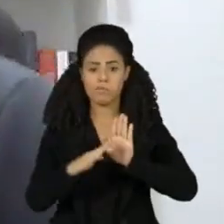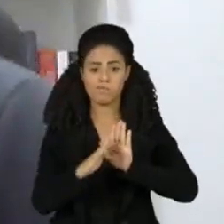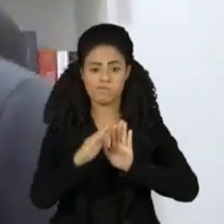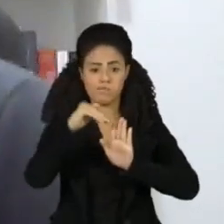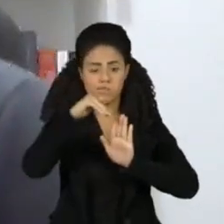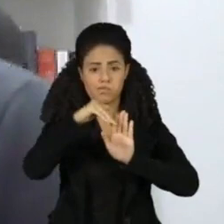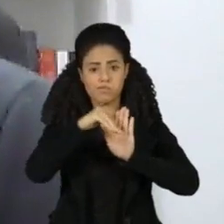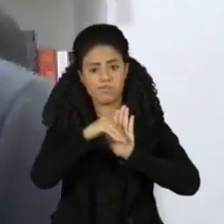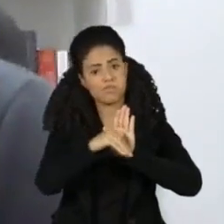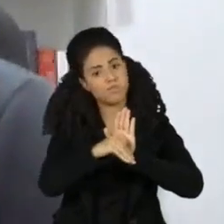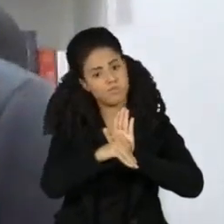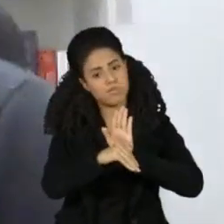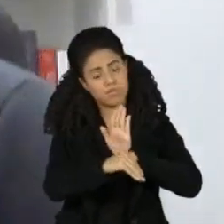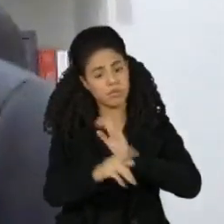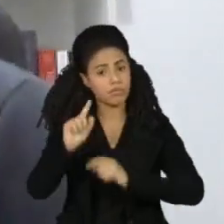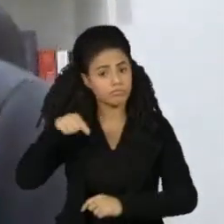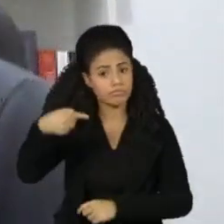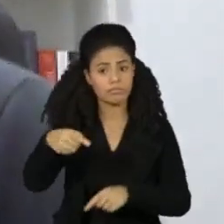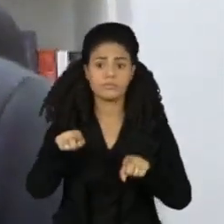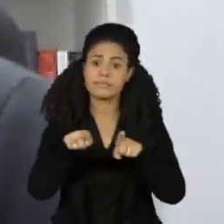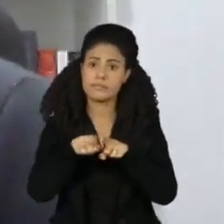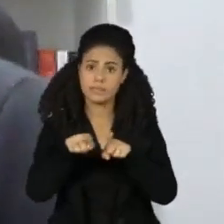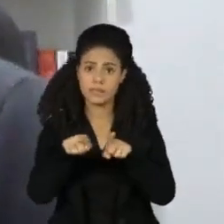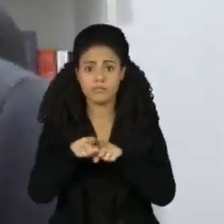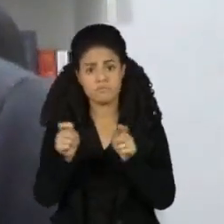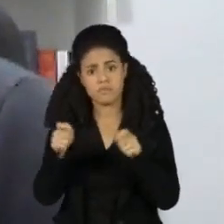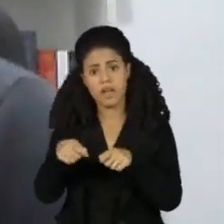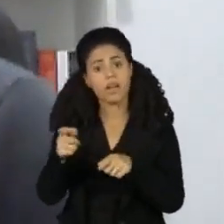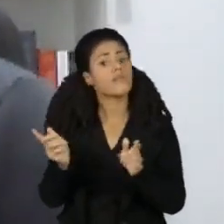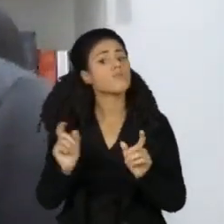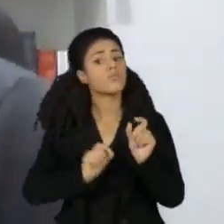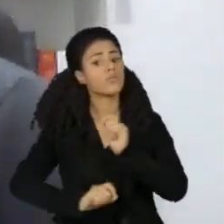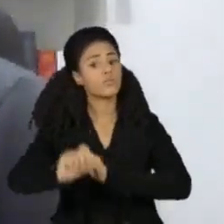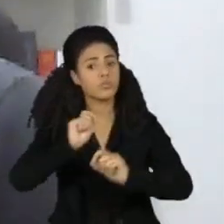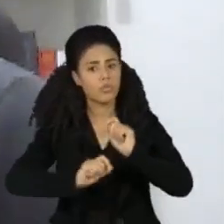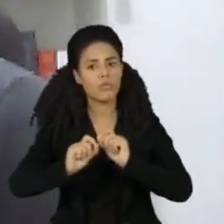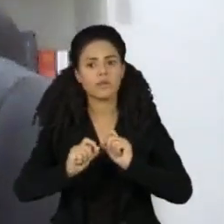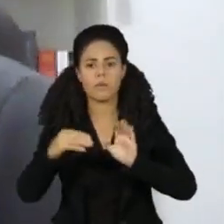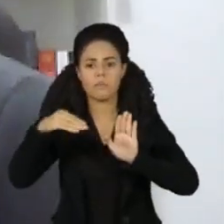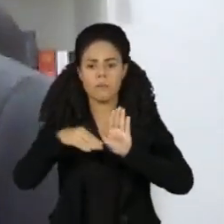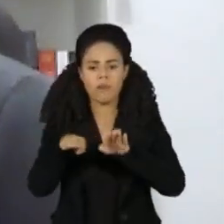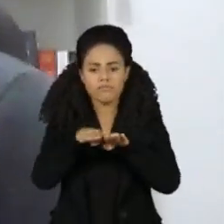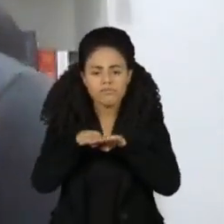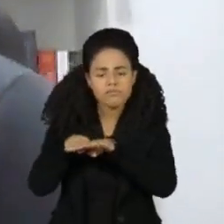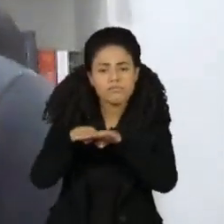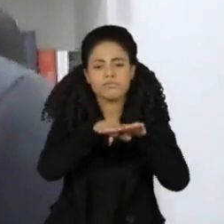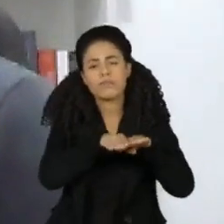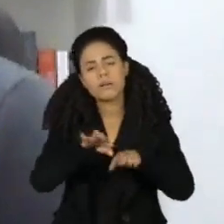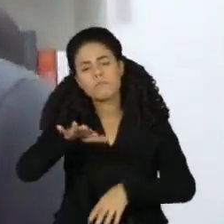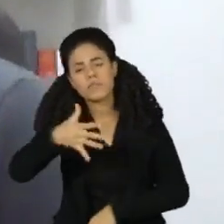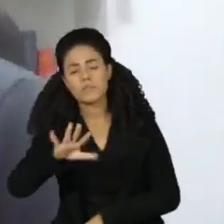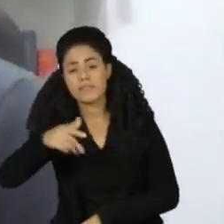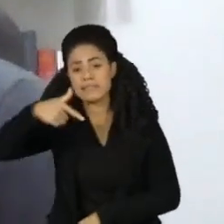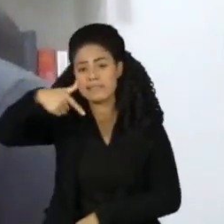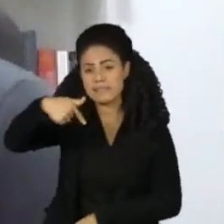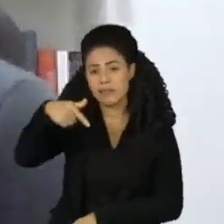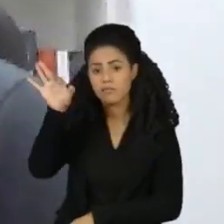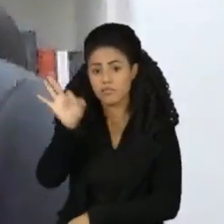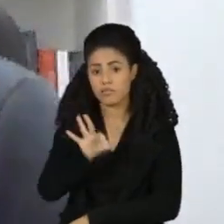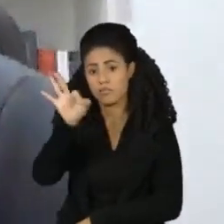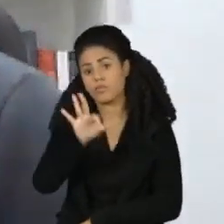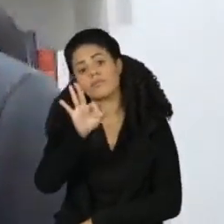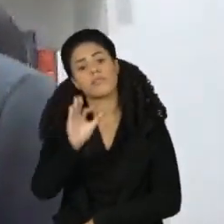dos próximos meses. Ele agora está em 10% e a possibilidade é que ele desacelere para algo em torno de 7% até o final do